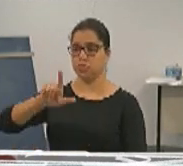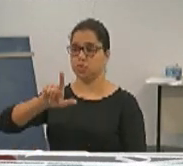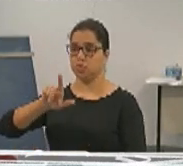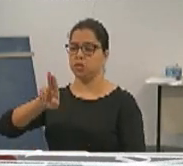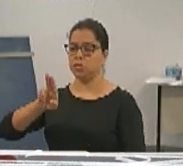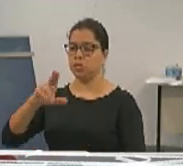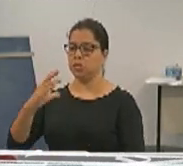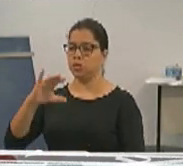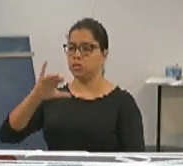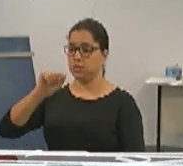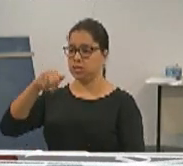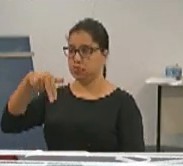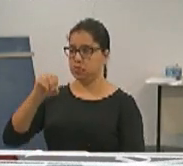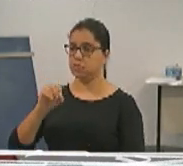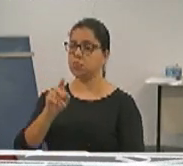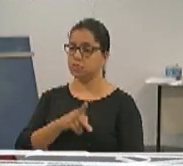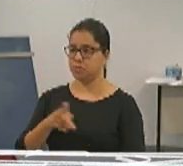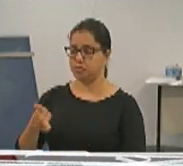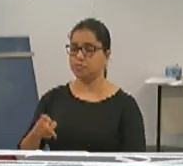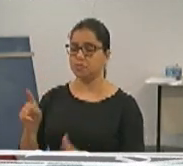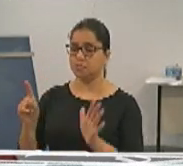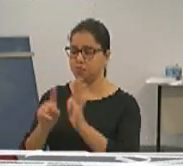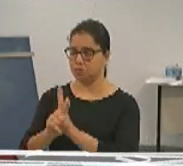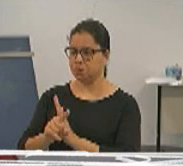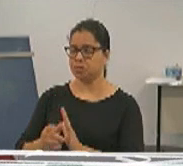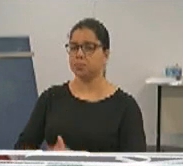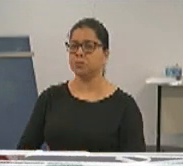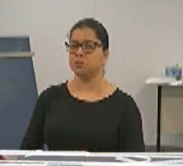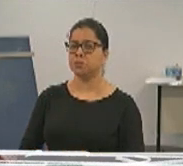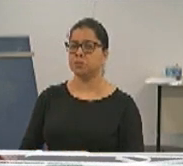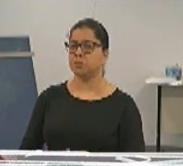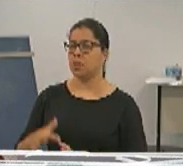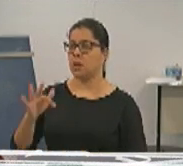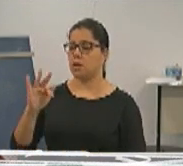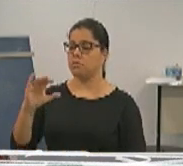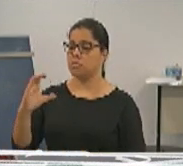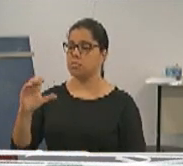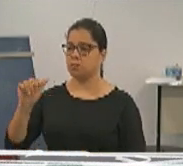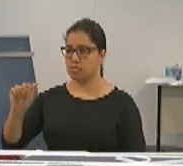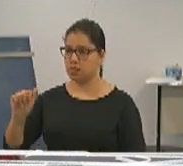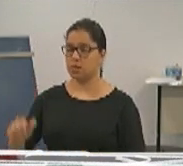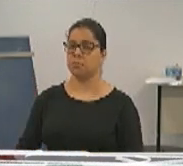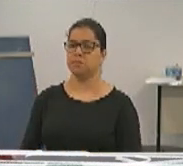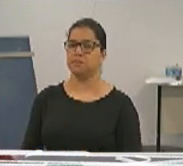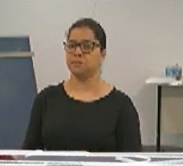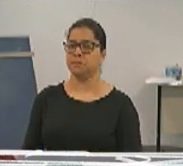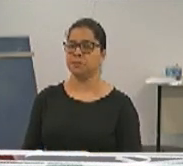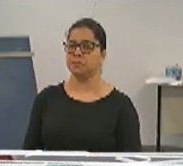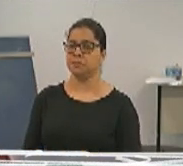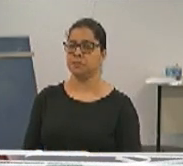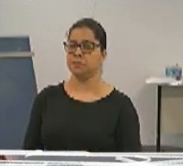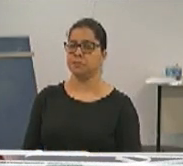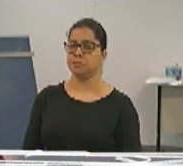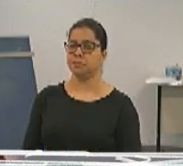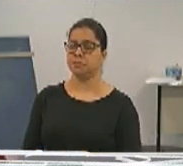Geisenhel, talvez, Geisenhelf, da FCA. Desculpa se eu pronunciei errado.